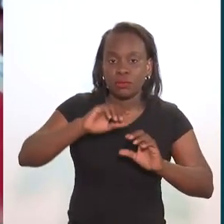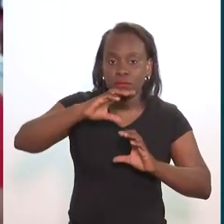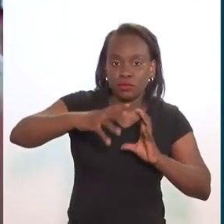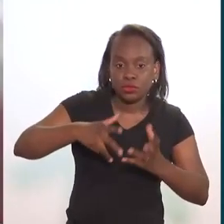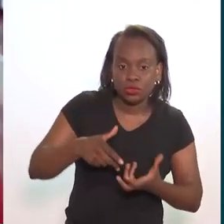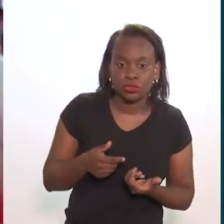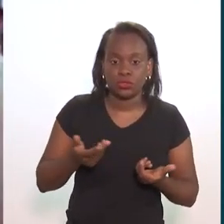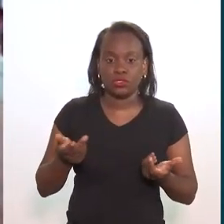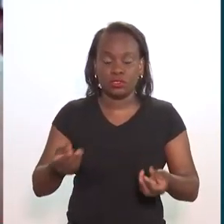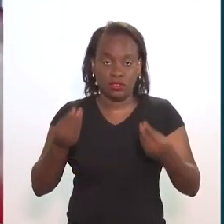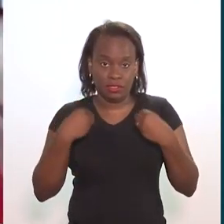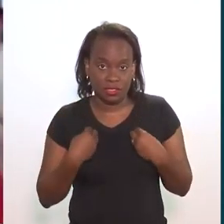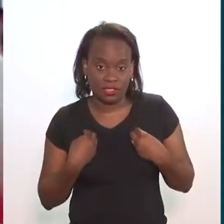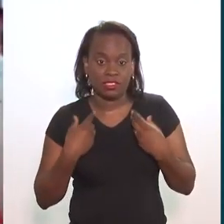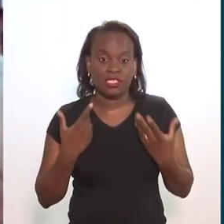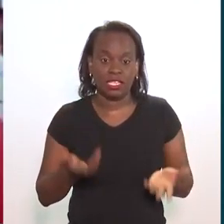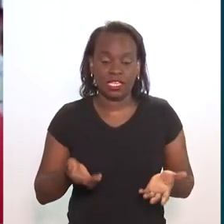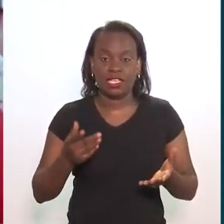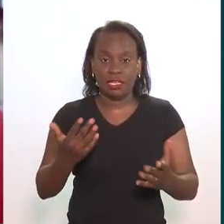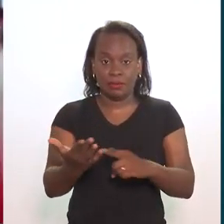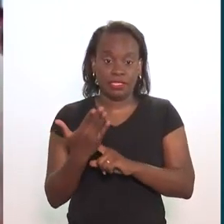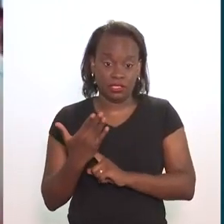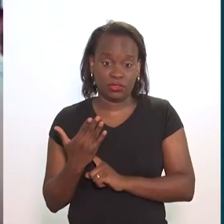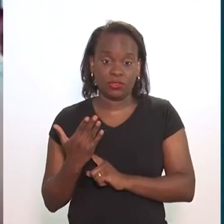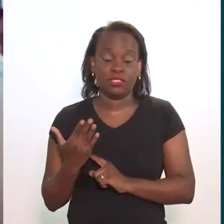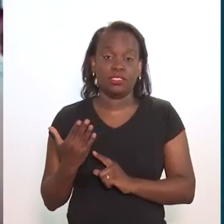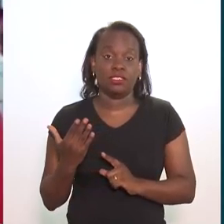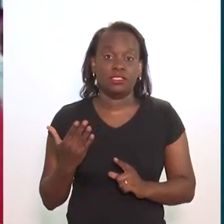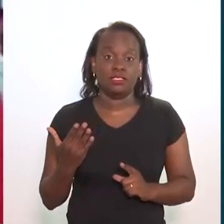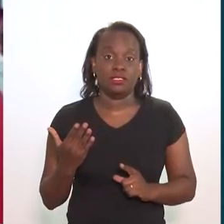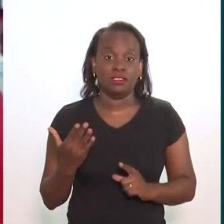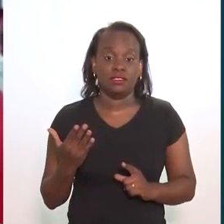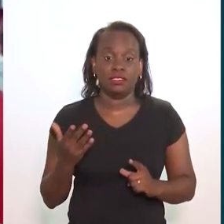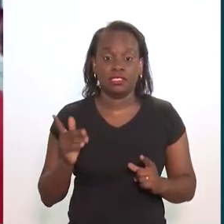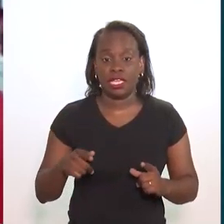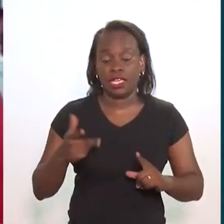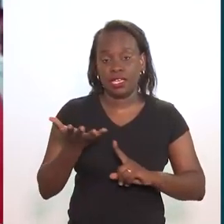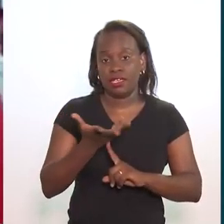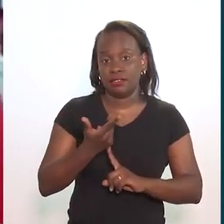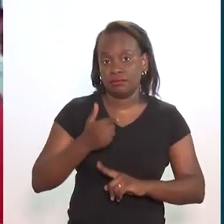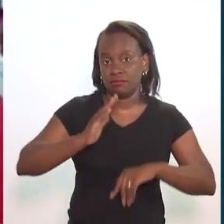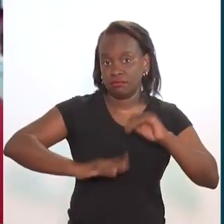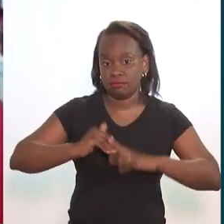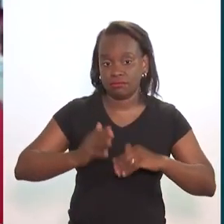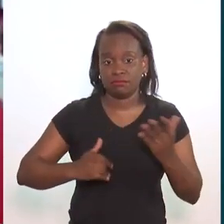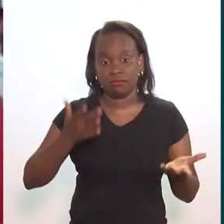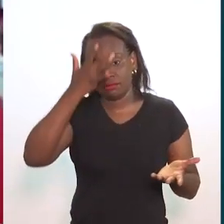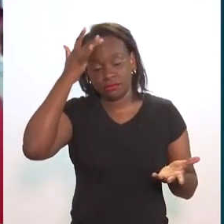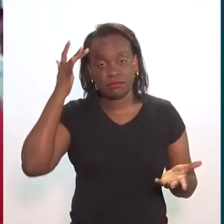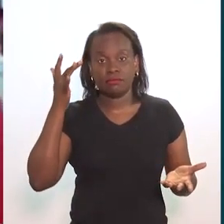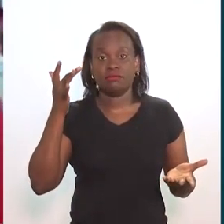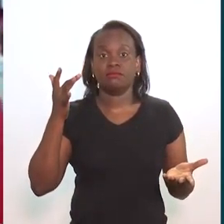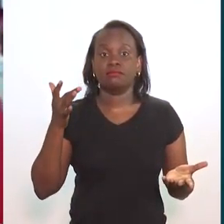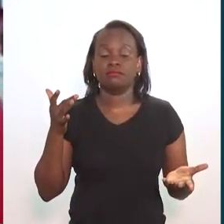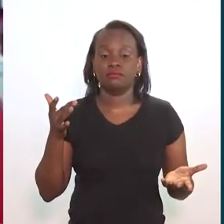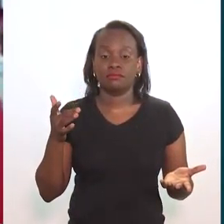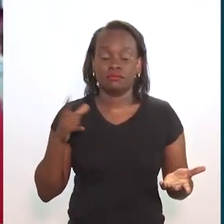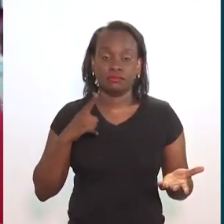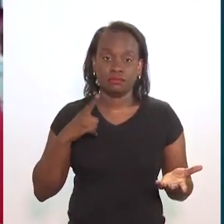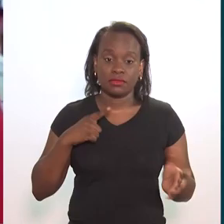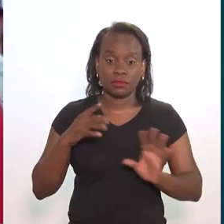ressignificar o mundo que nos foi dado, que nos foi apresentado, são os artistas, são as pessoas